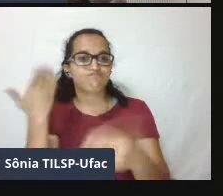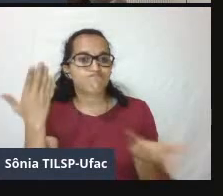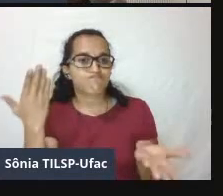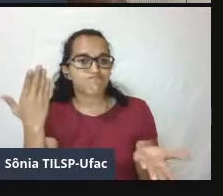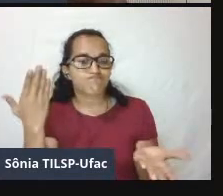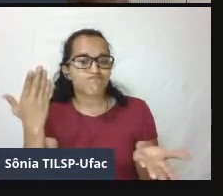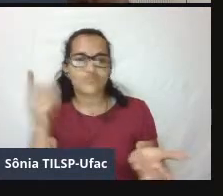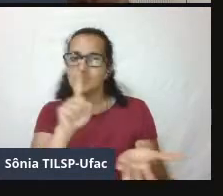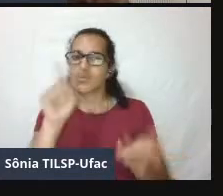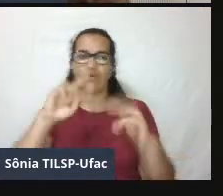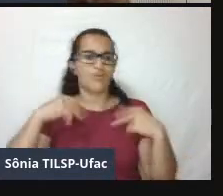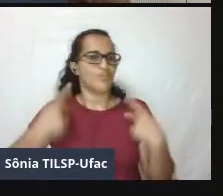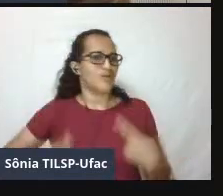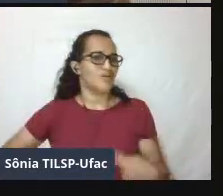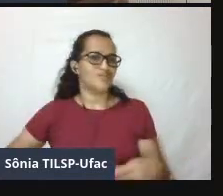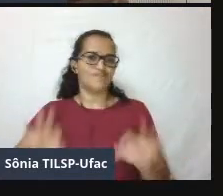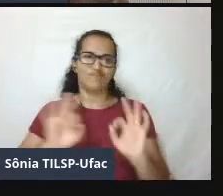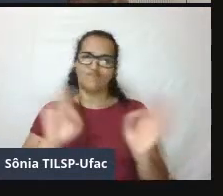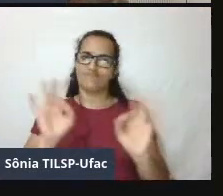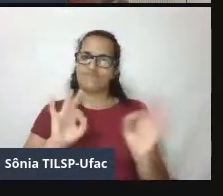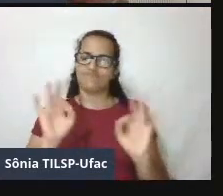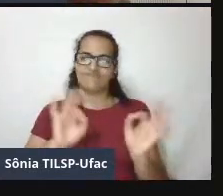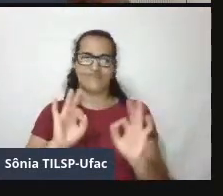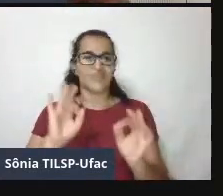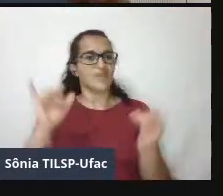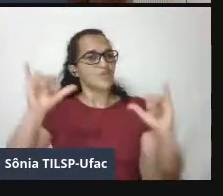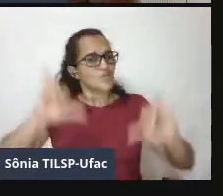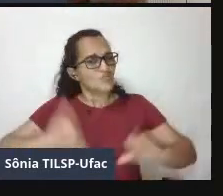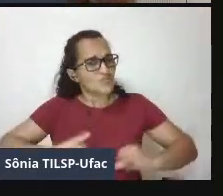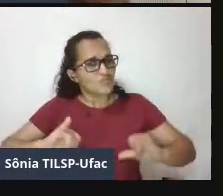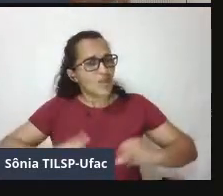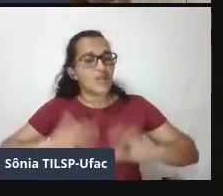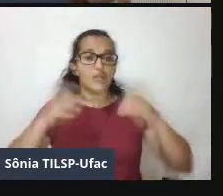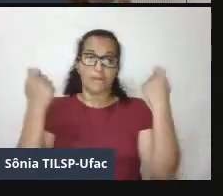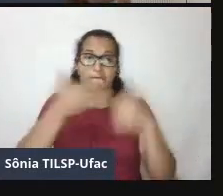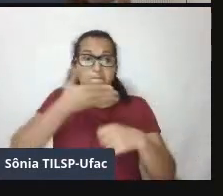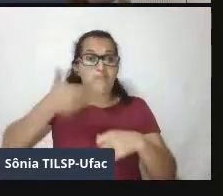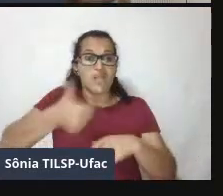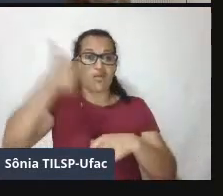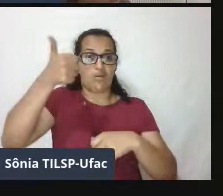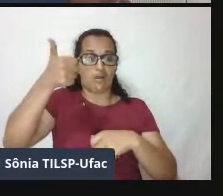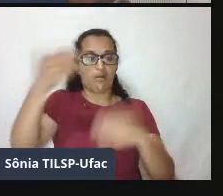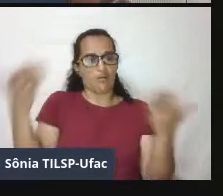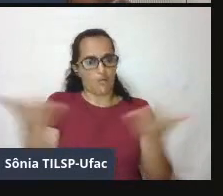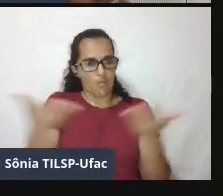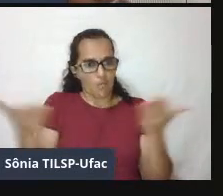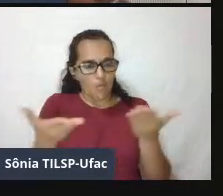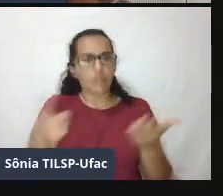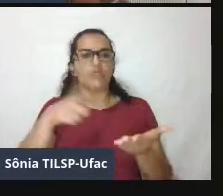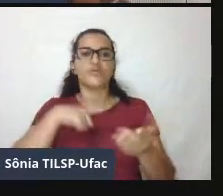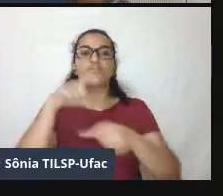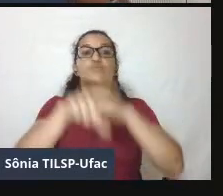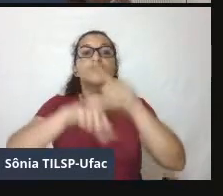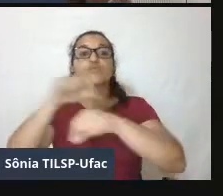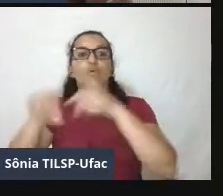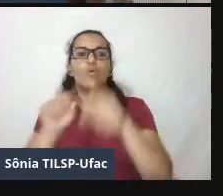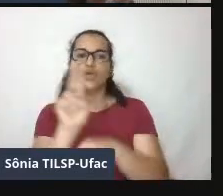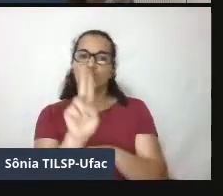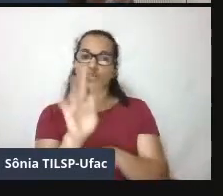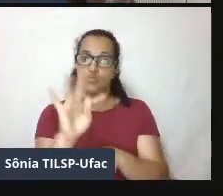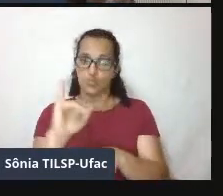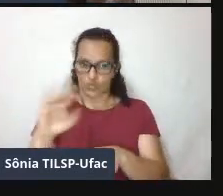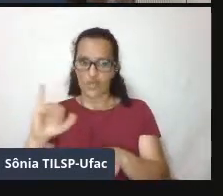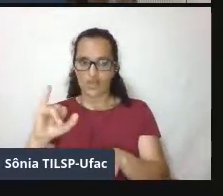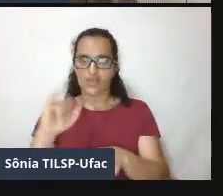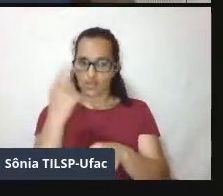humano. E a gente tem que conseguir melhorar essas questões. Então, existe uma escala hoje, nas 2 UTIs em que eu trabalho, e mesmo que